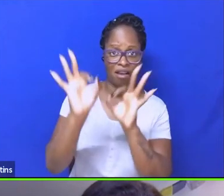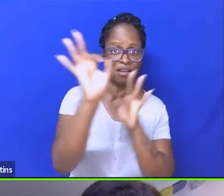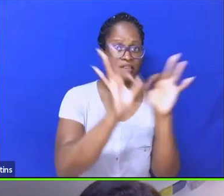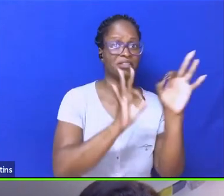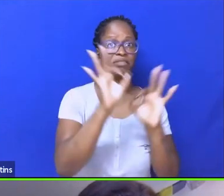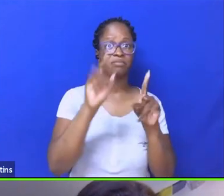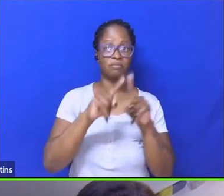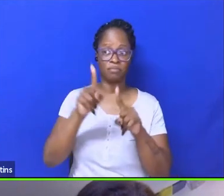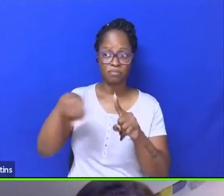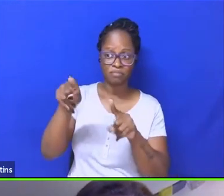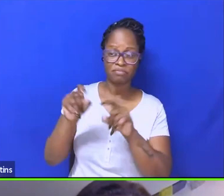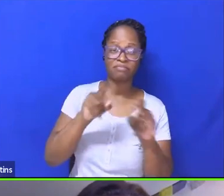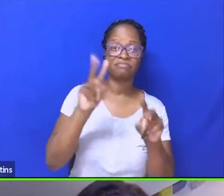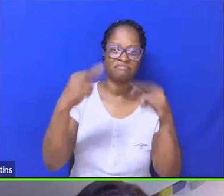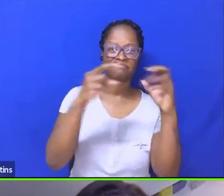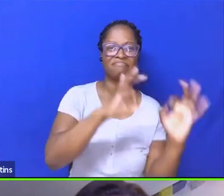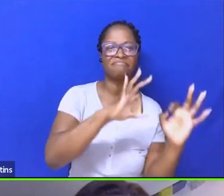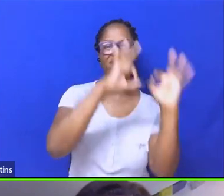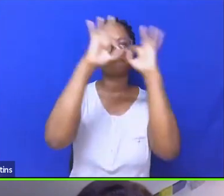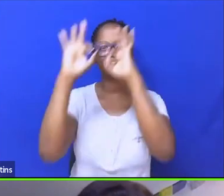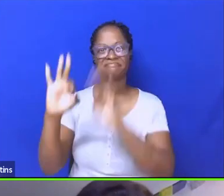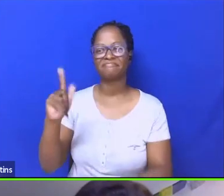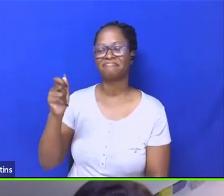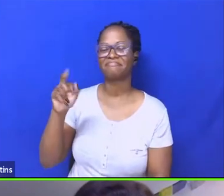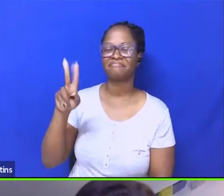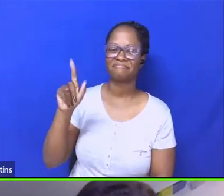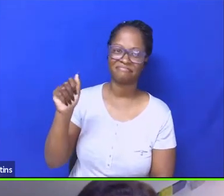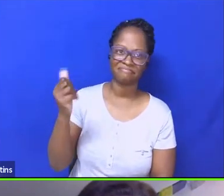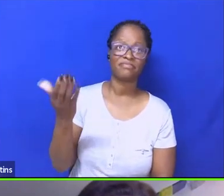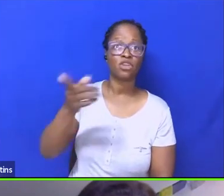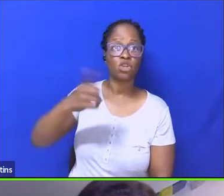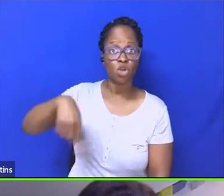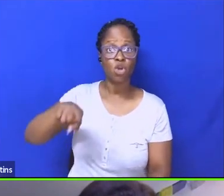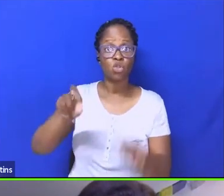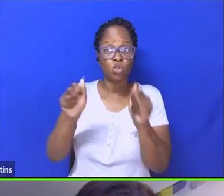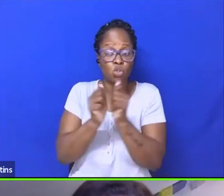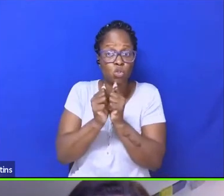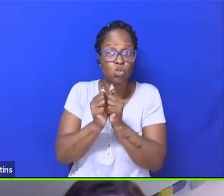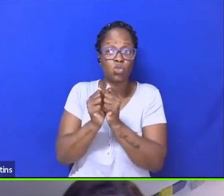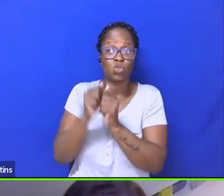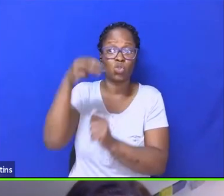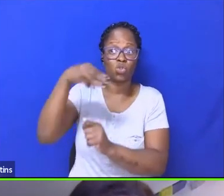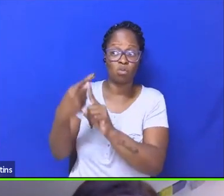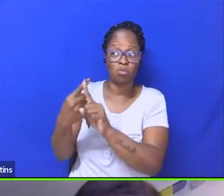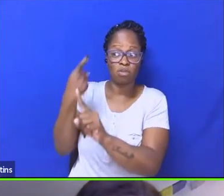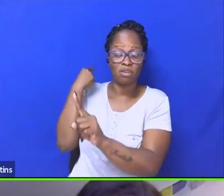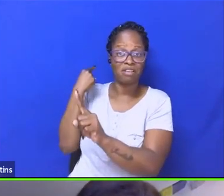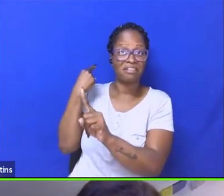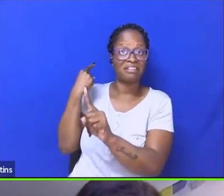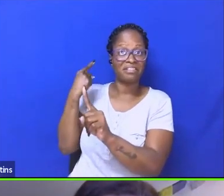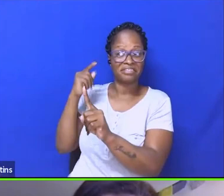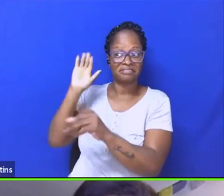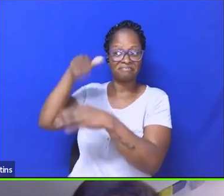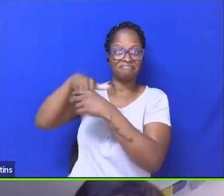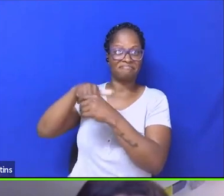estávamos juntas há uns minutos em sesão muitas gracias por a invitação